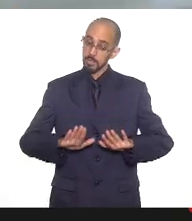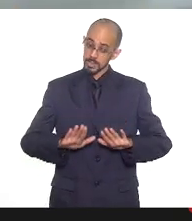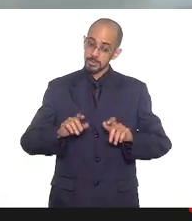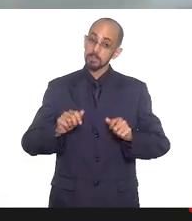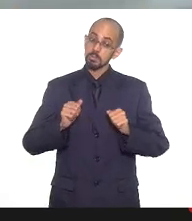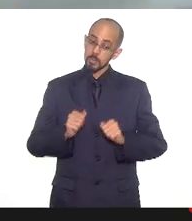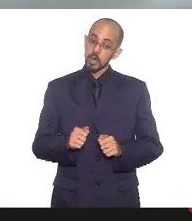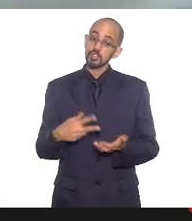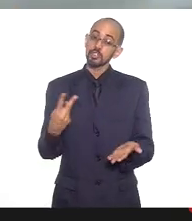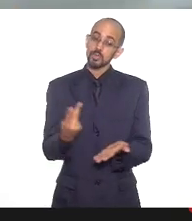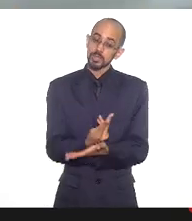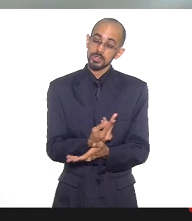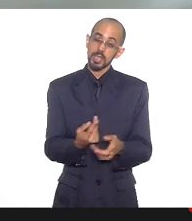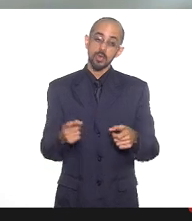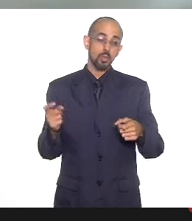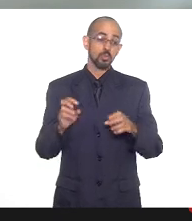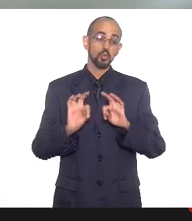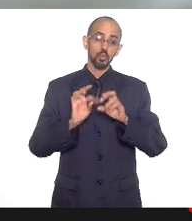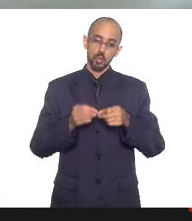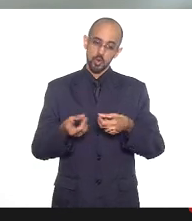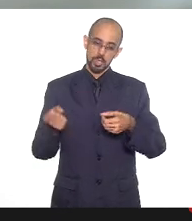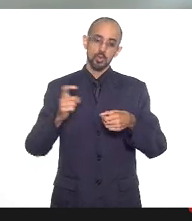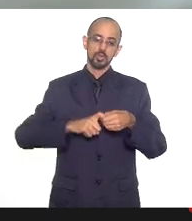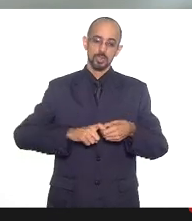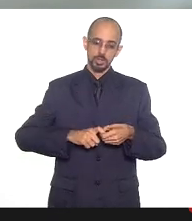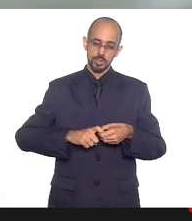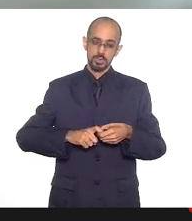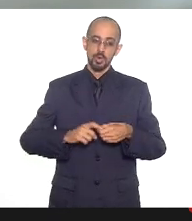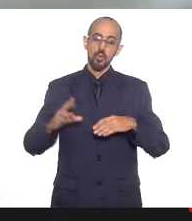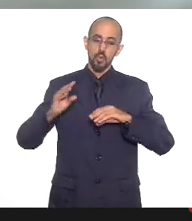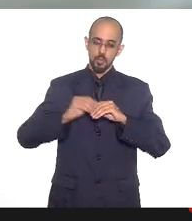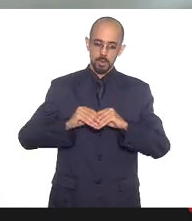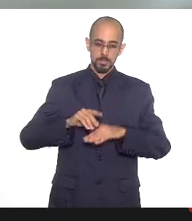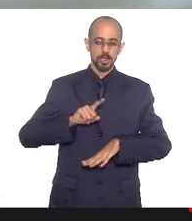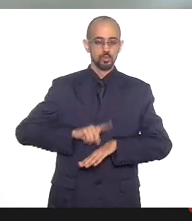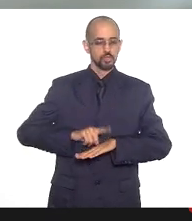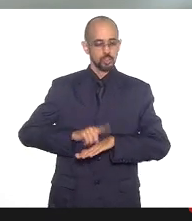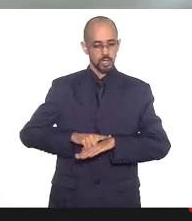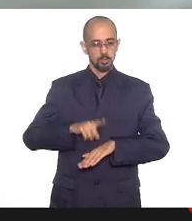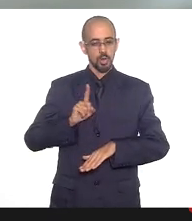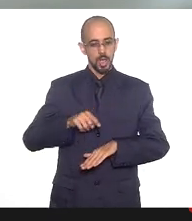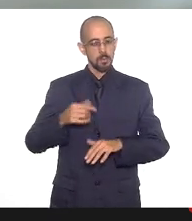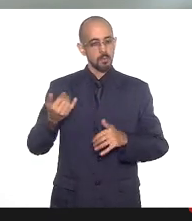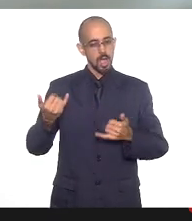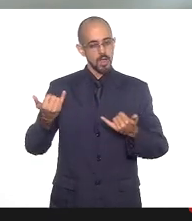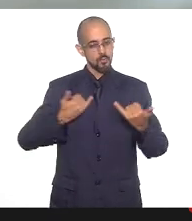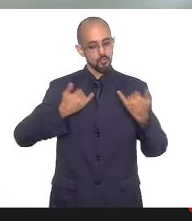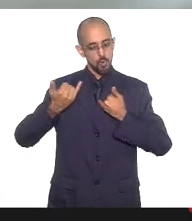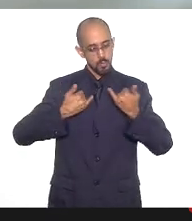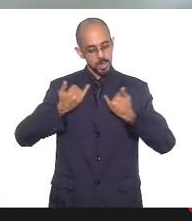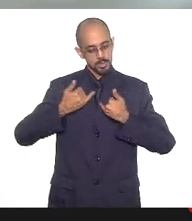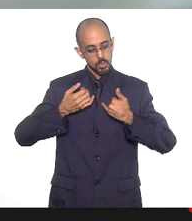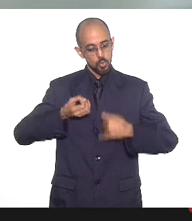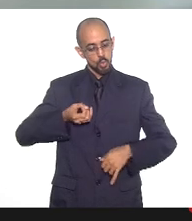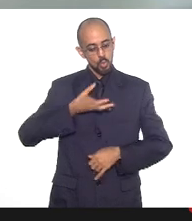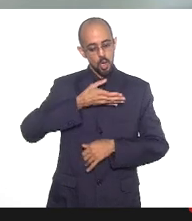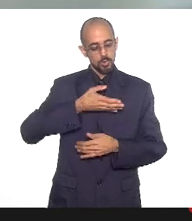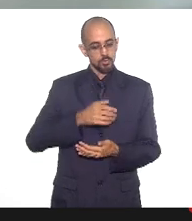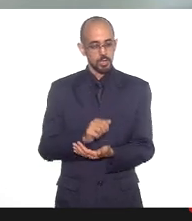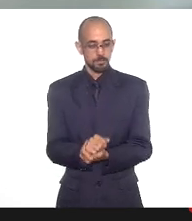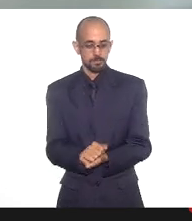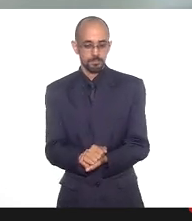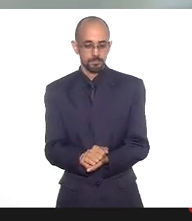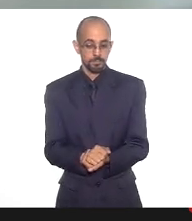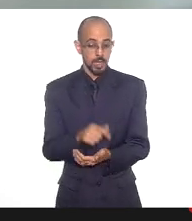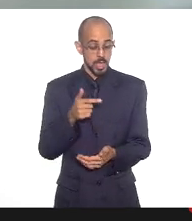como toda concessão, a possibilidade de prorrogação. Então, esse é um dado e um elemento novo. Antes de